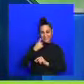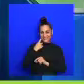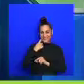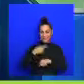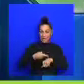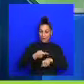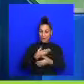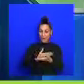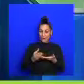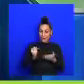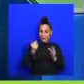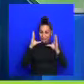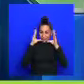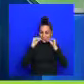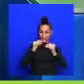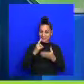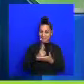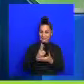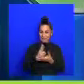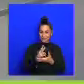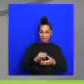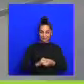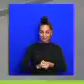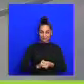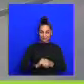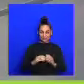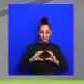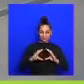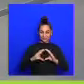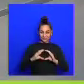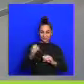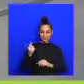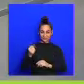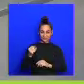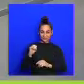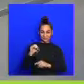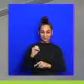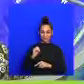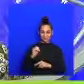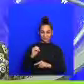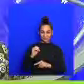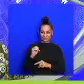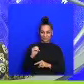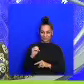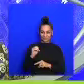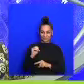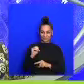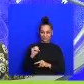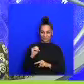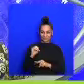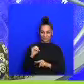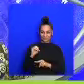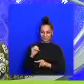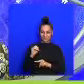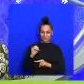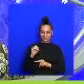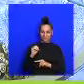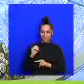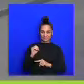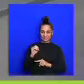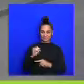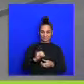sempre a partir das 8 da noite. Bola branca, número 0.